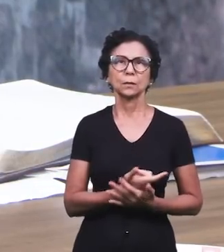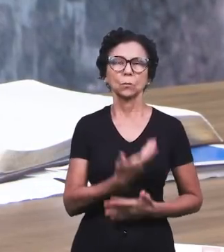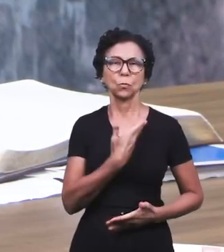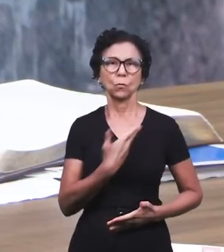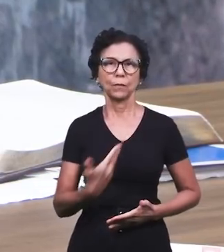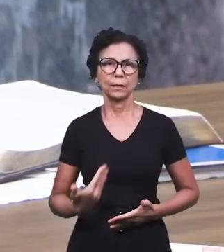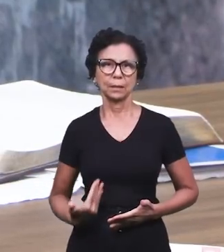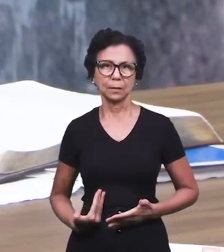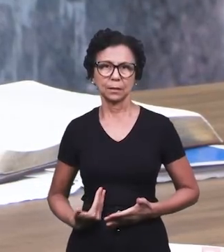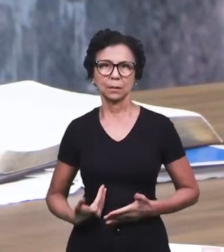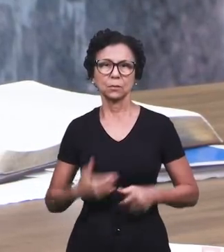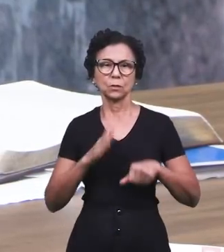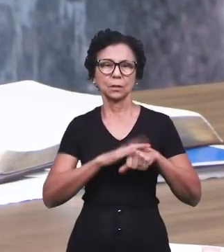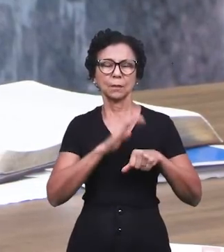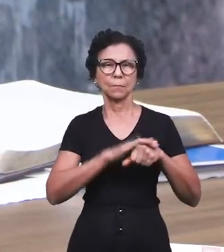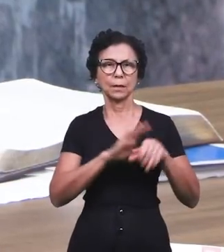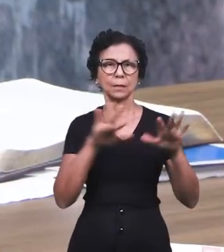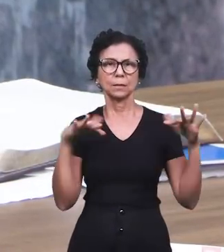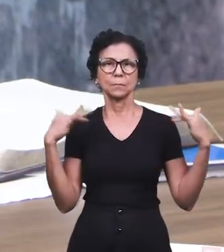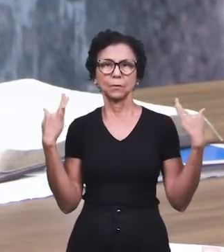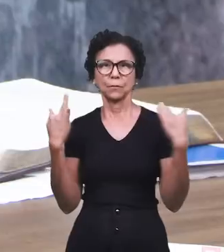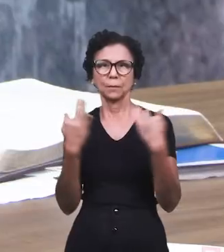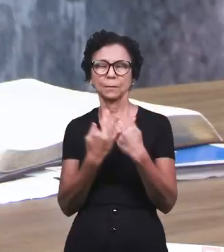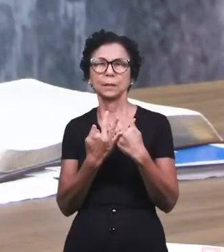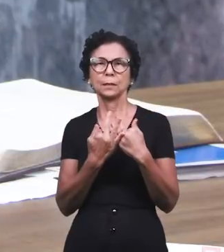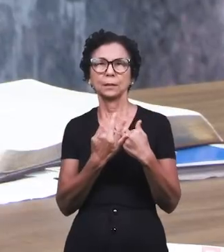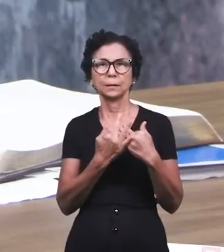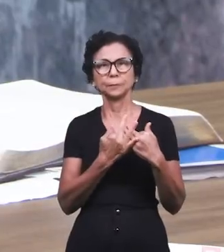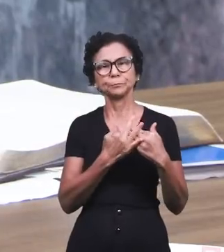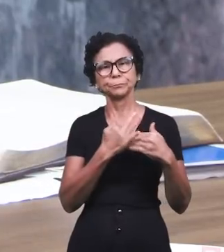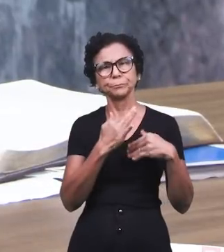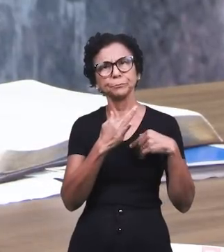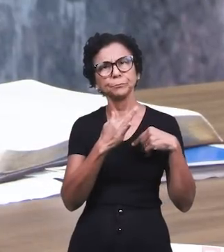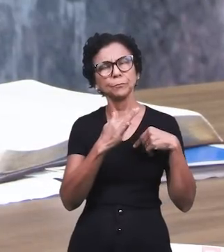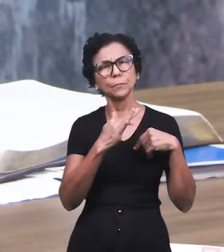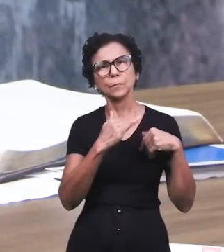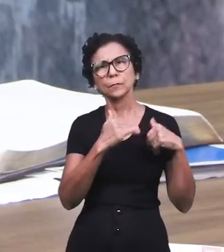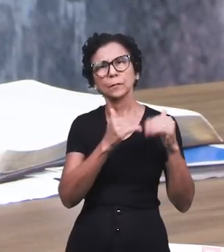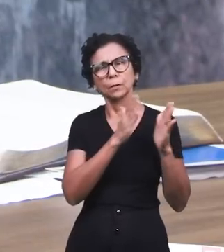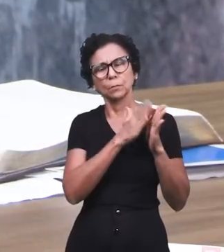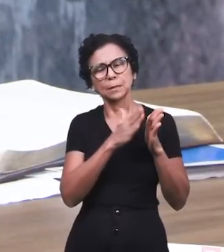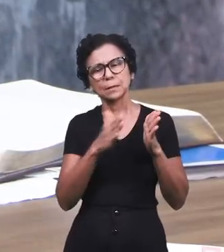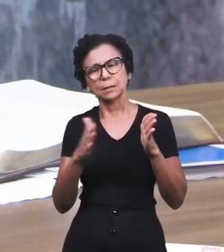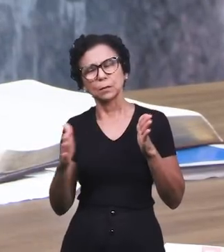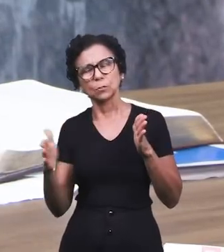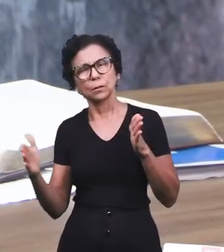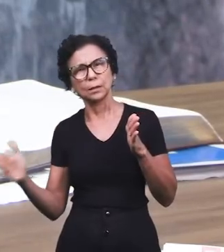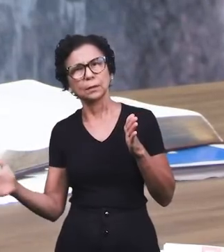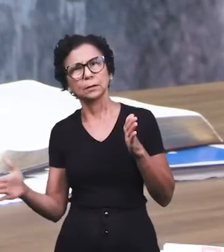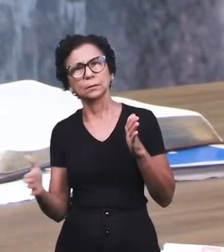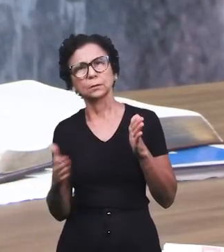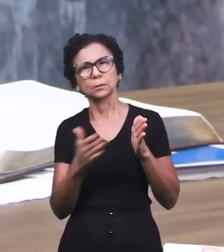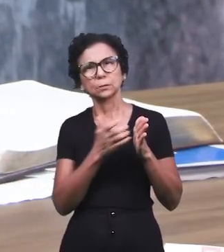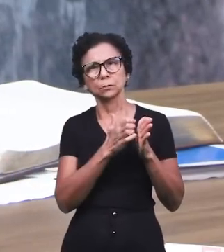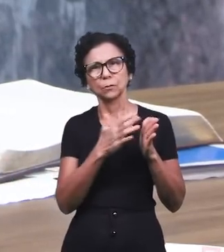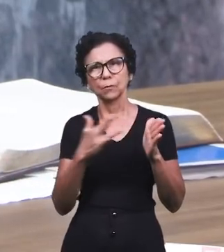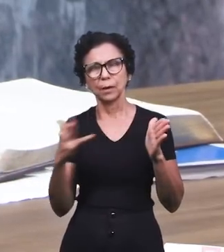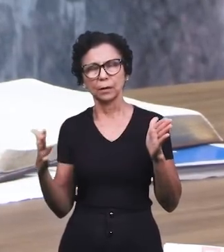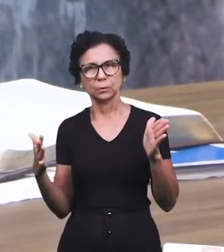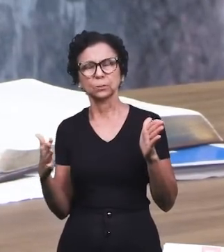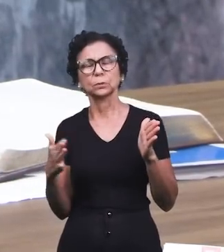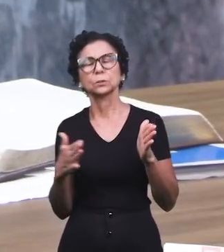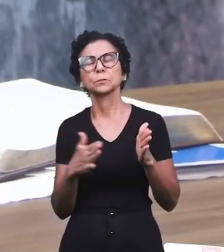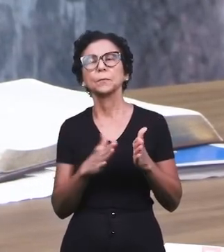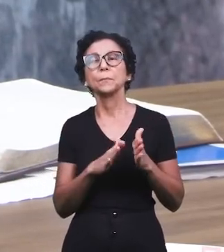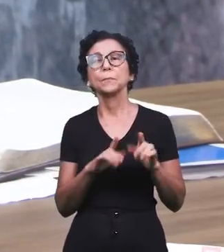vêm da mesma família. A dinastia é chamada de Júlio-Claudiana. Então nós temos ali vários imperadores que vêm dessa dinastia,